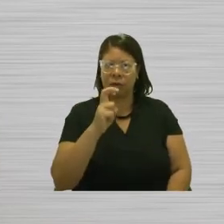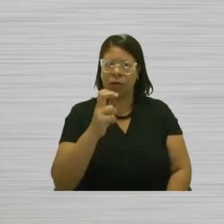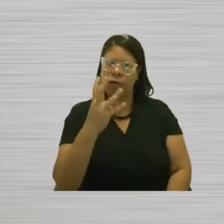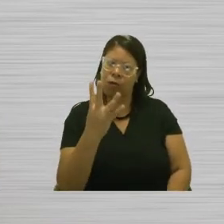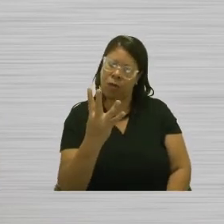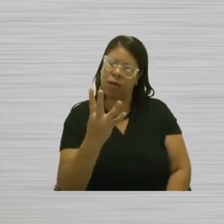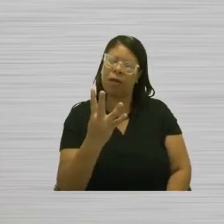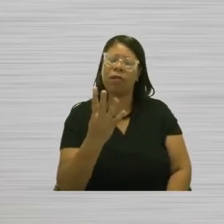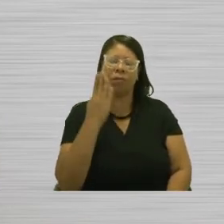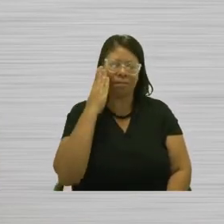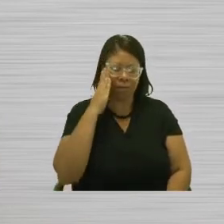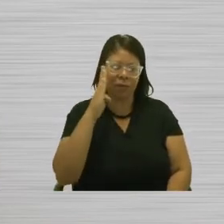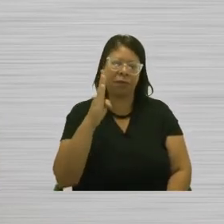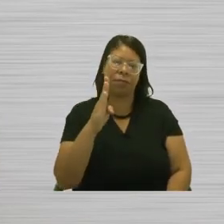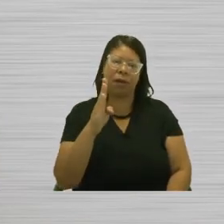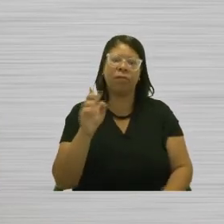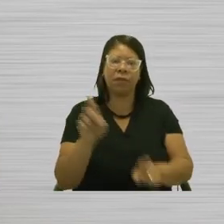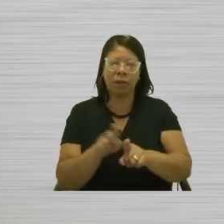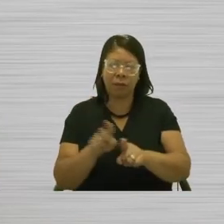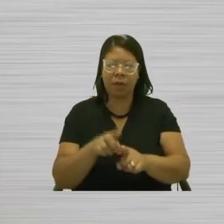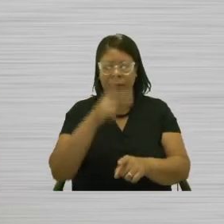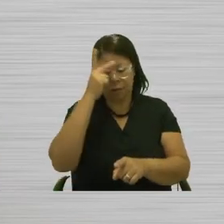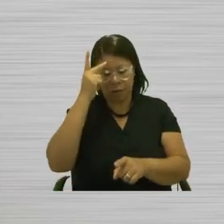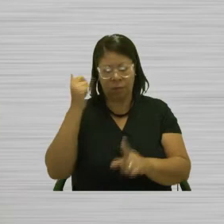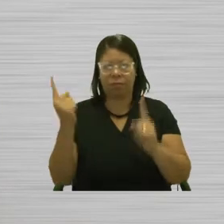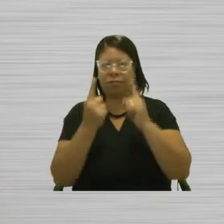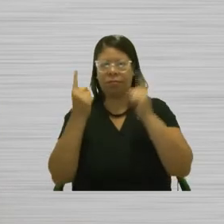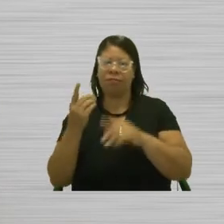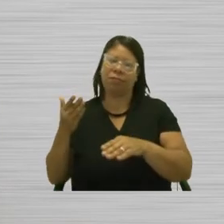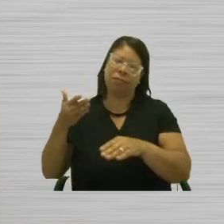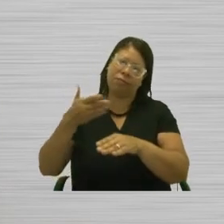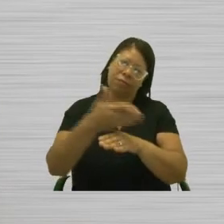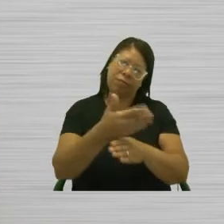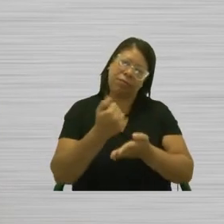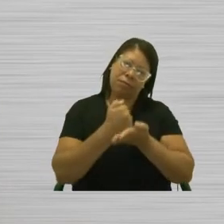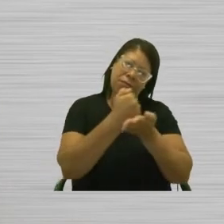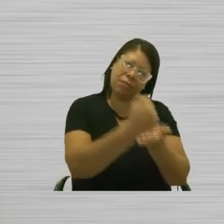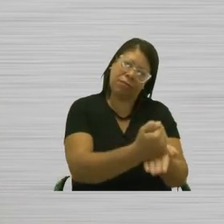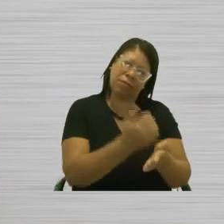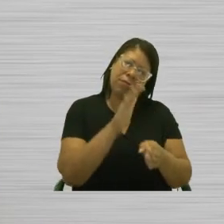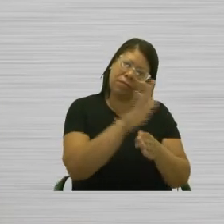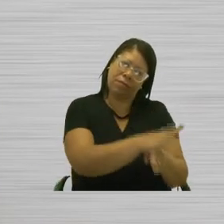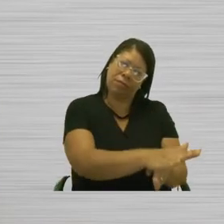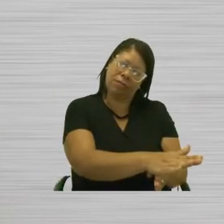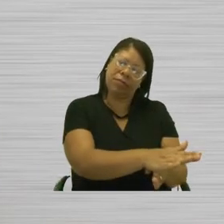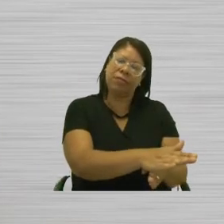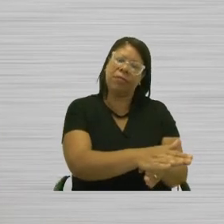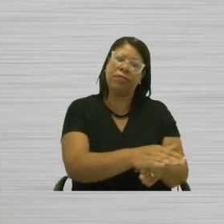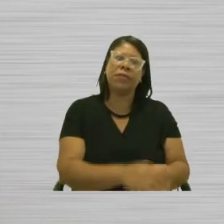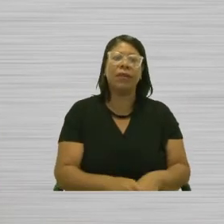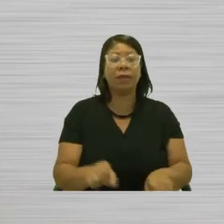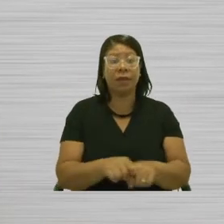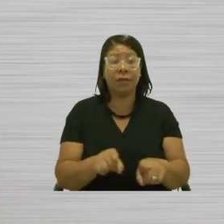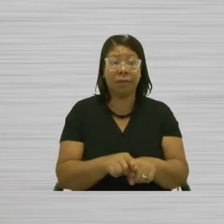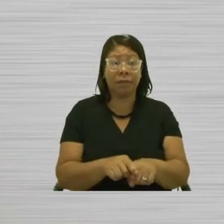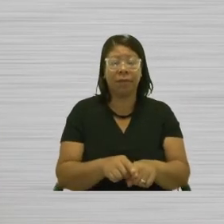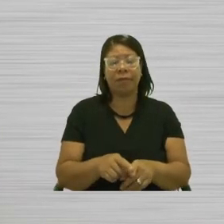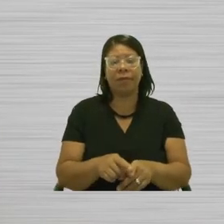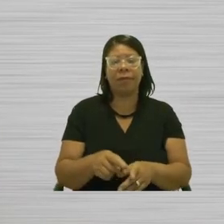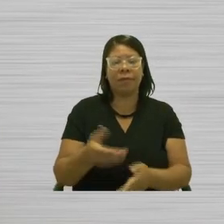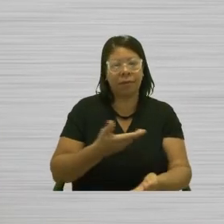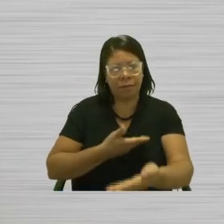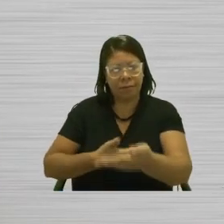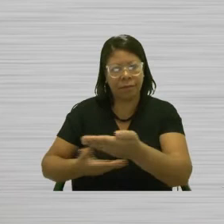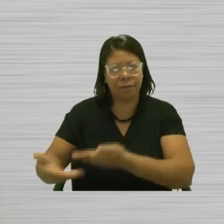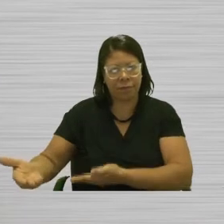25 presenciais, onde a equipe do SAMU esteve dando suporte. Além das transferências, entre